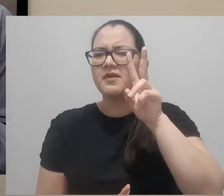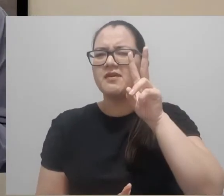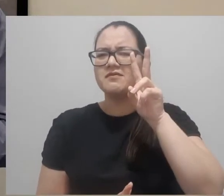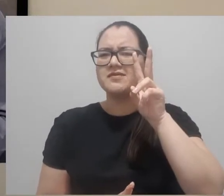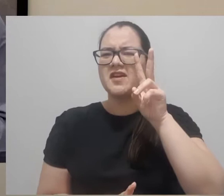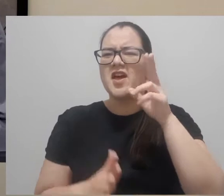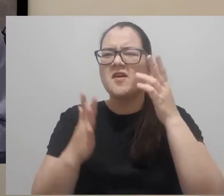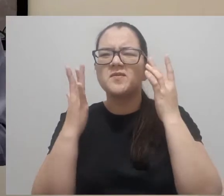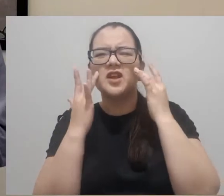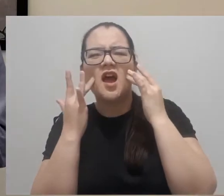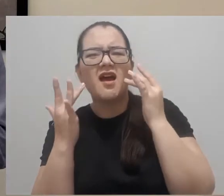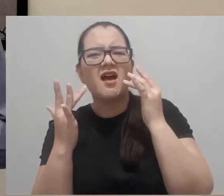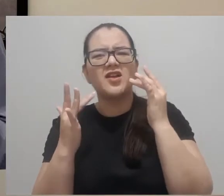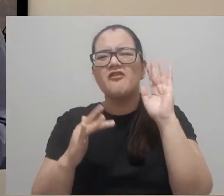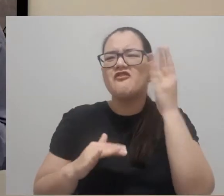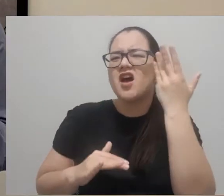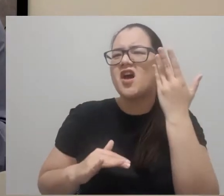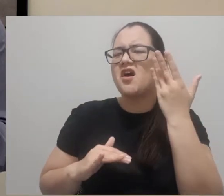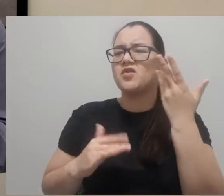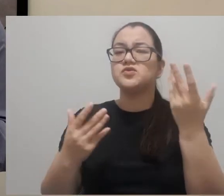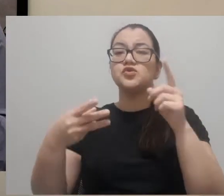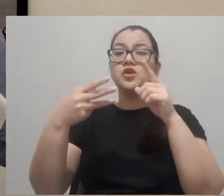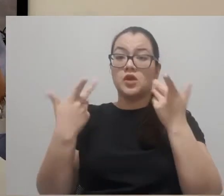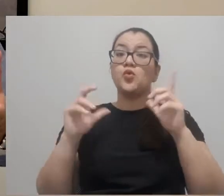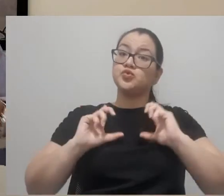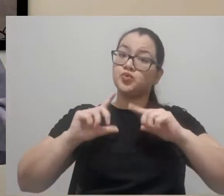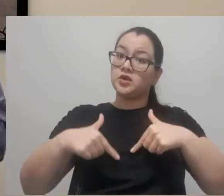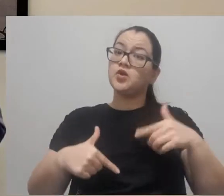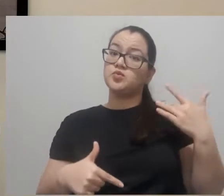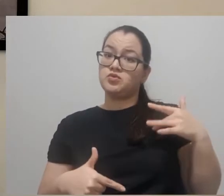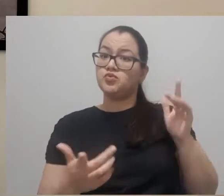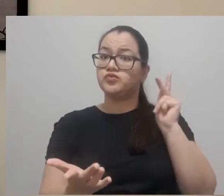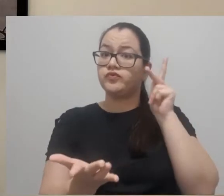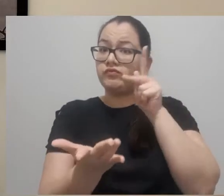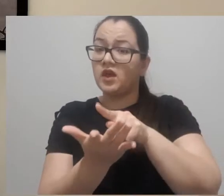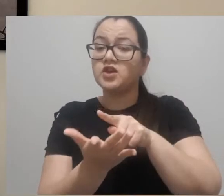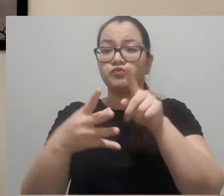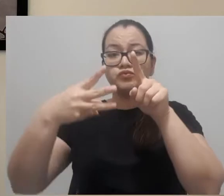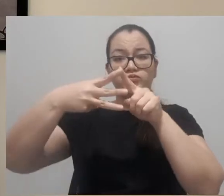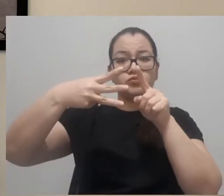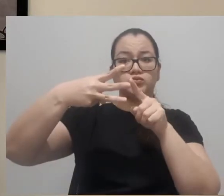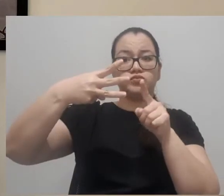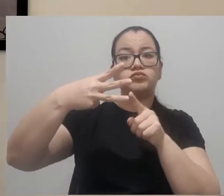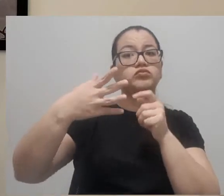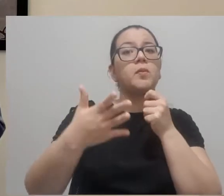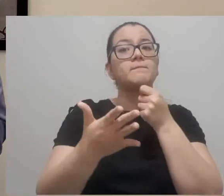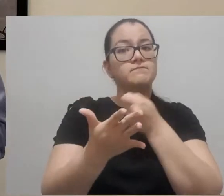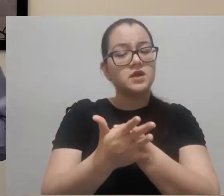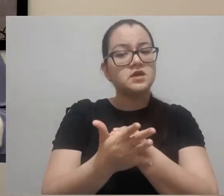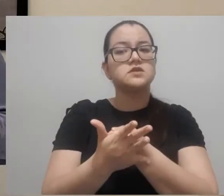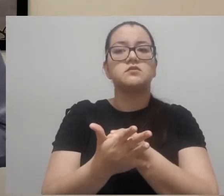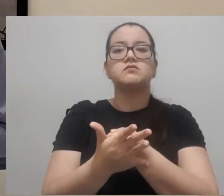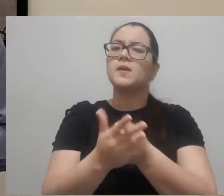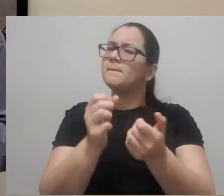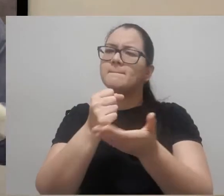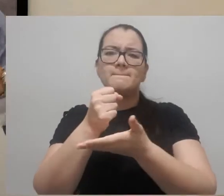Os judeus, eles tinham três obrigações, os judeus piedosos, eles tinham três obrigações